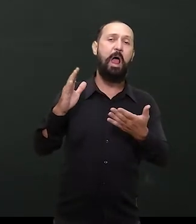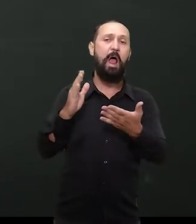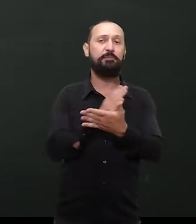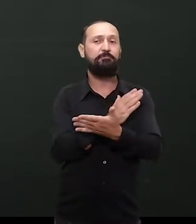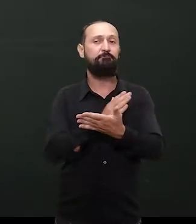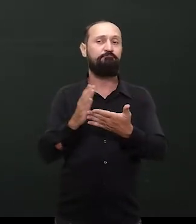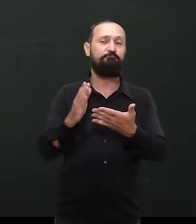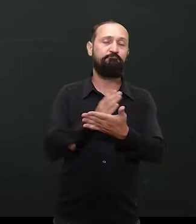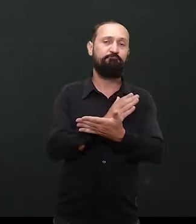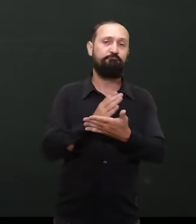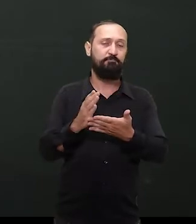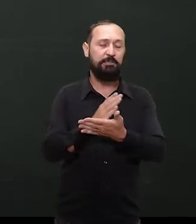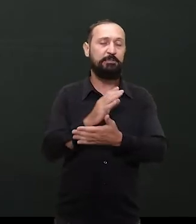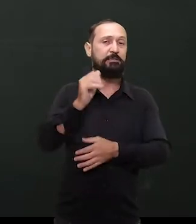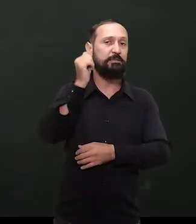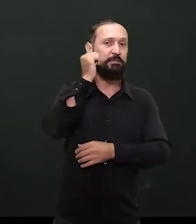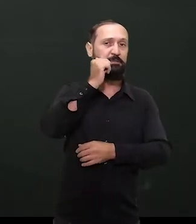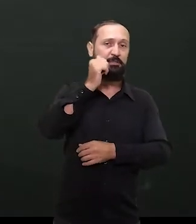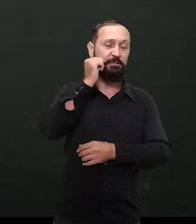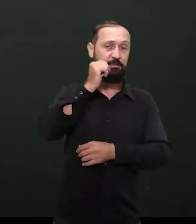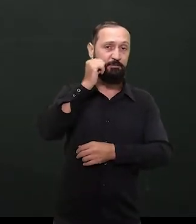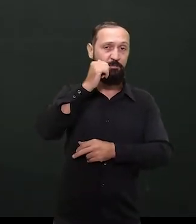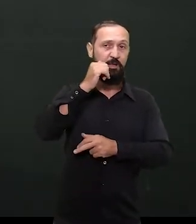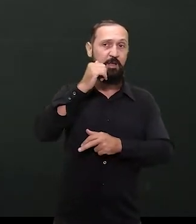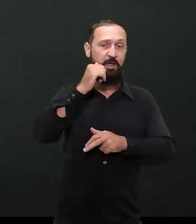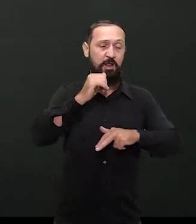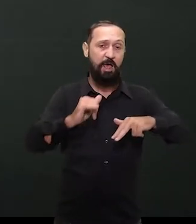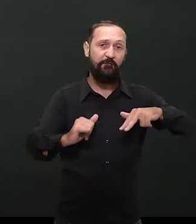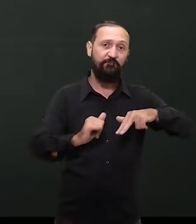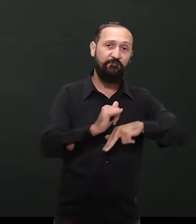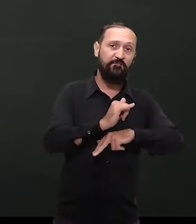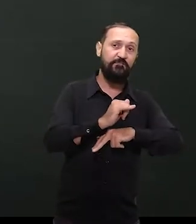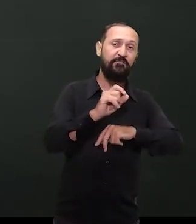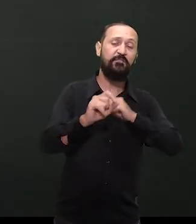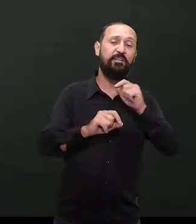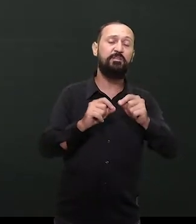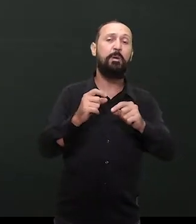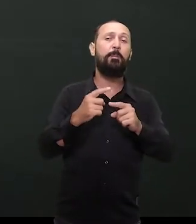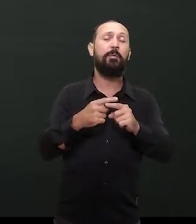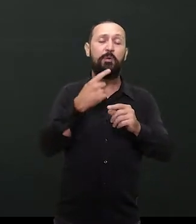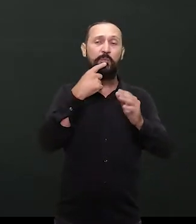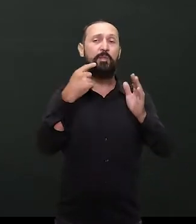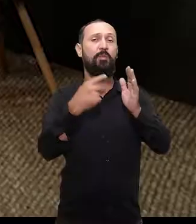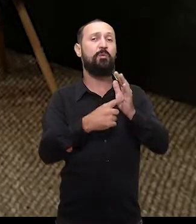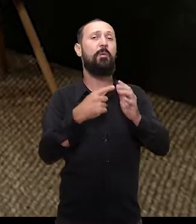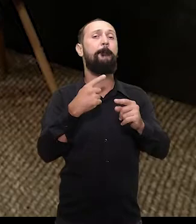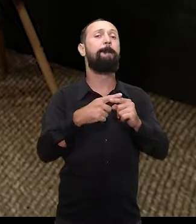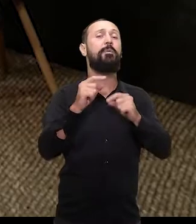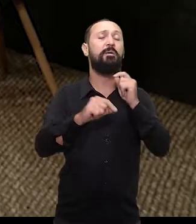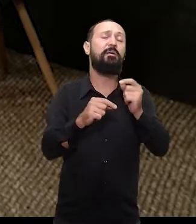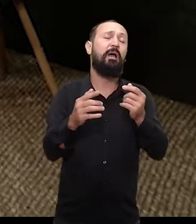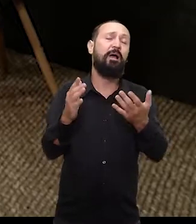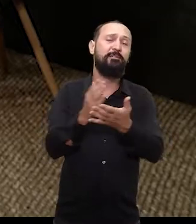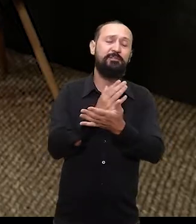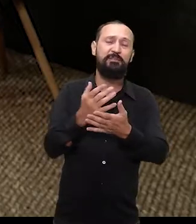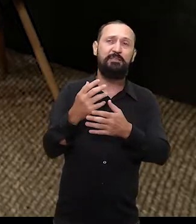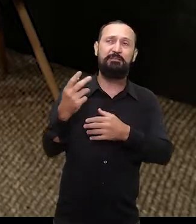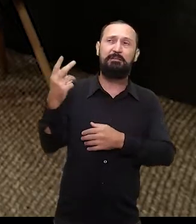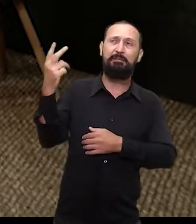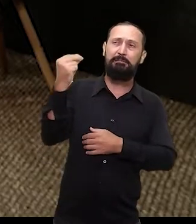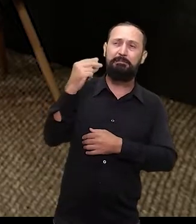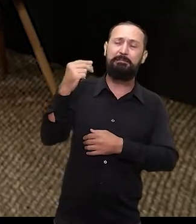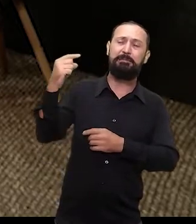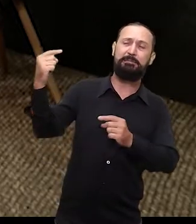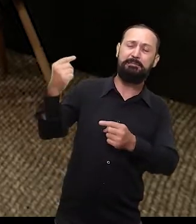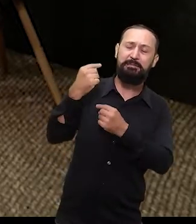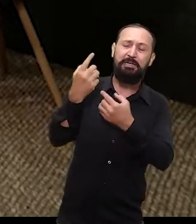muitas vezes as mulheres as vítimas não recorrem porque elas acabam aceitando